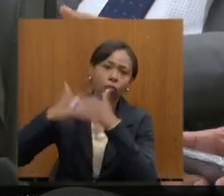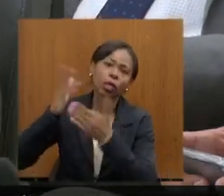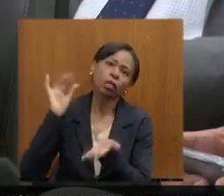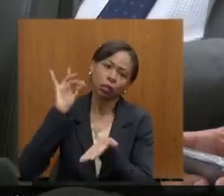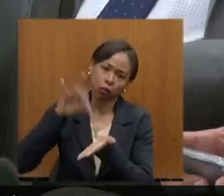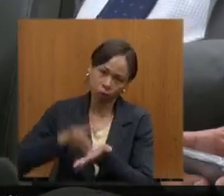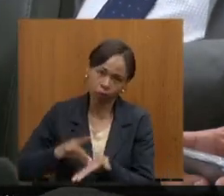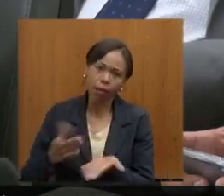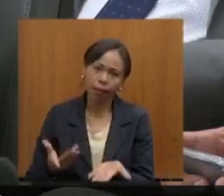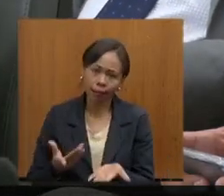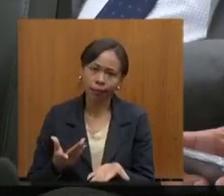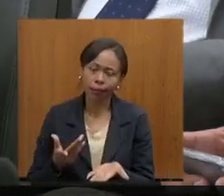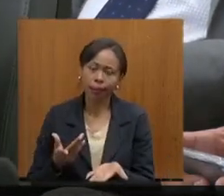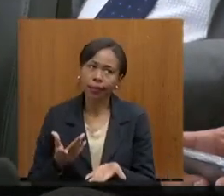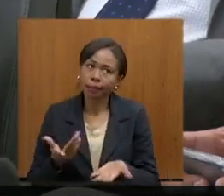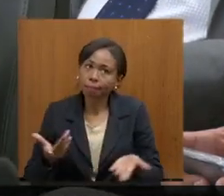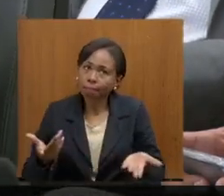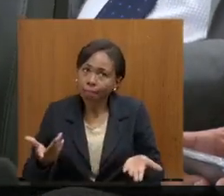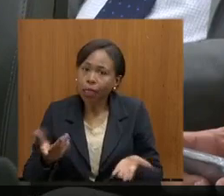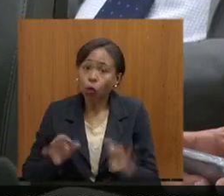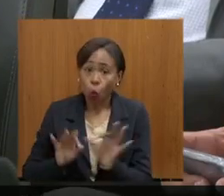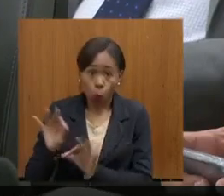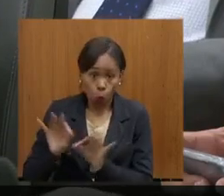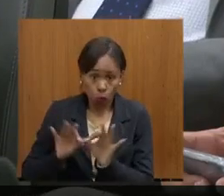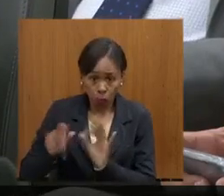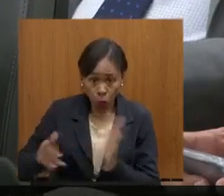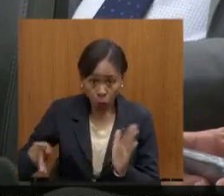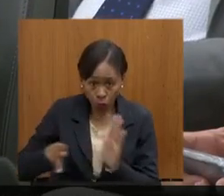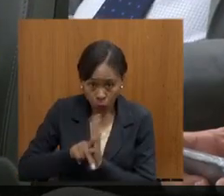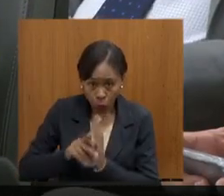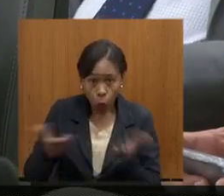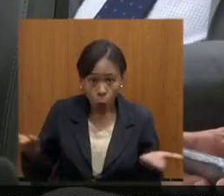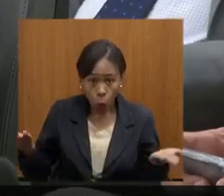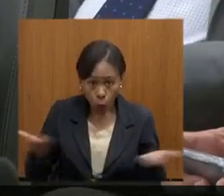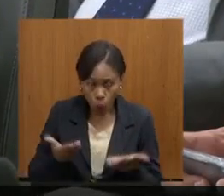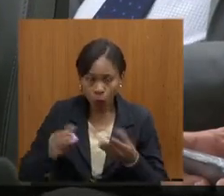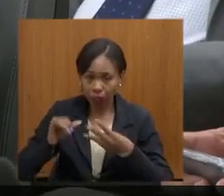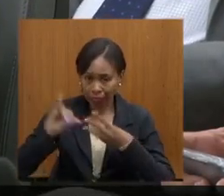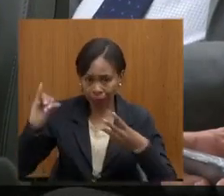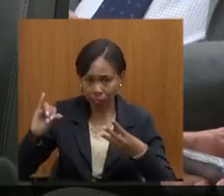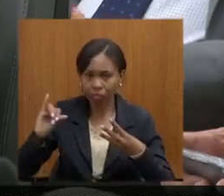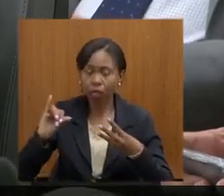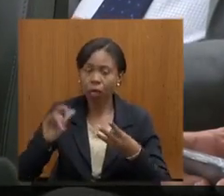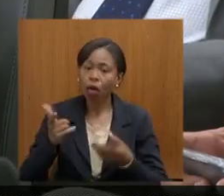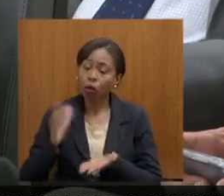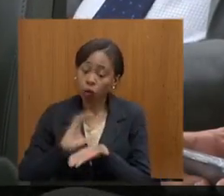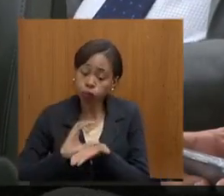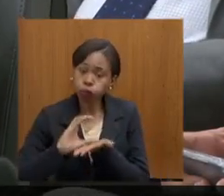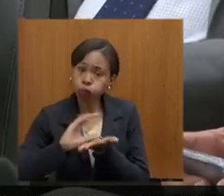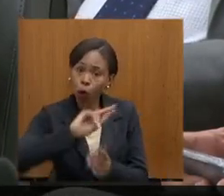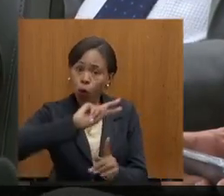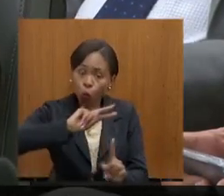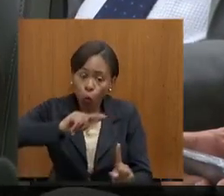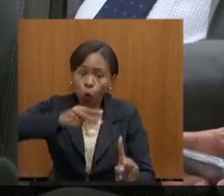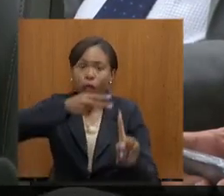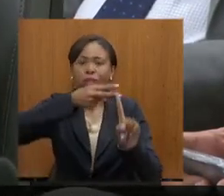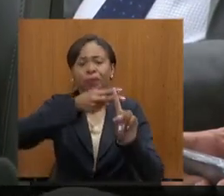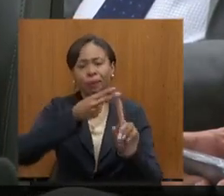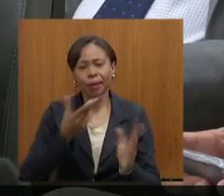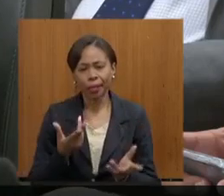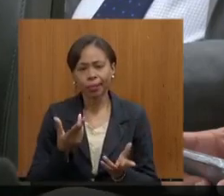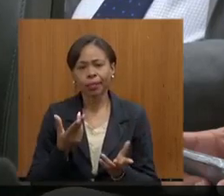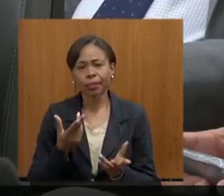então é completamente o plano que nós temos hoje a gente investiria duas vezes a depreciação para uma